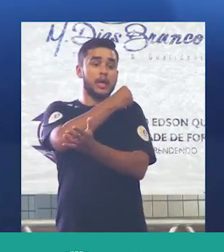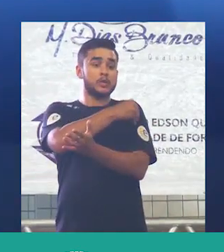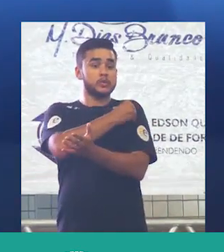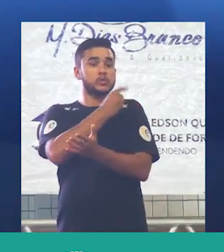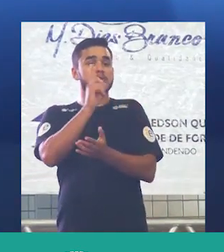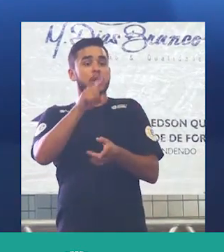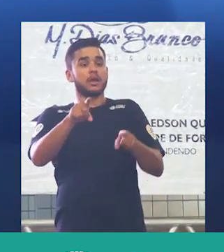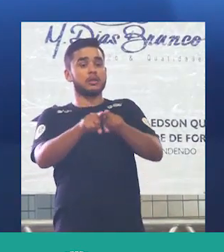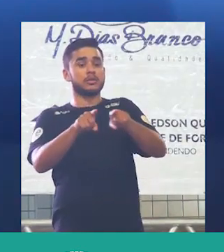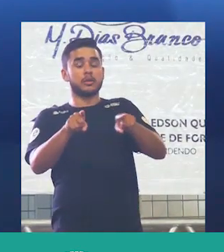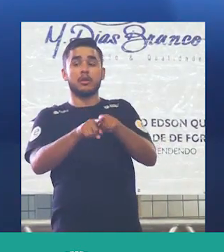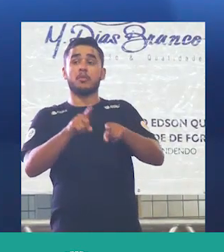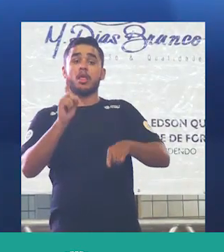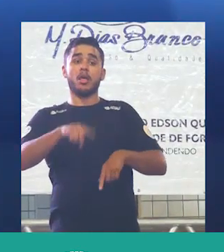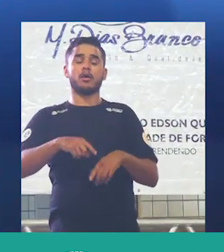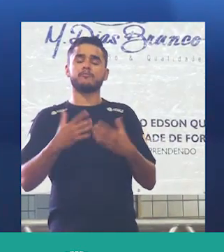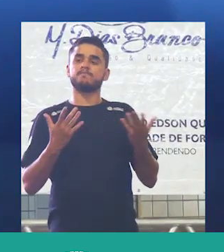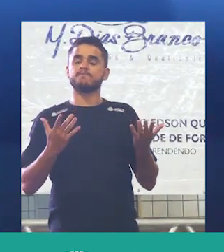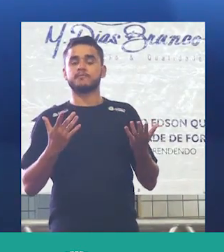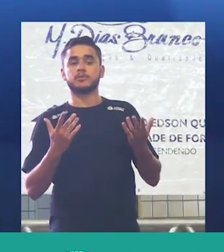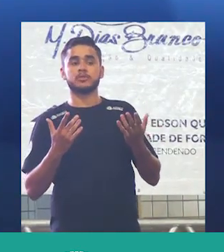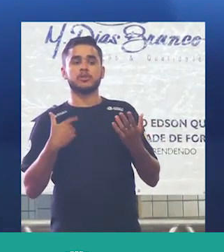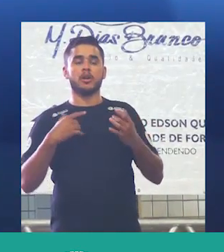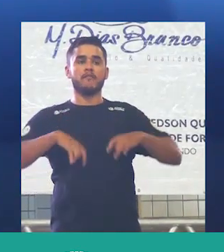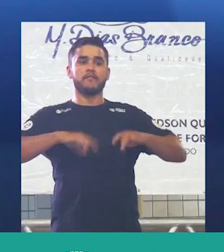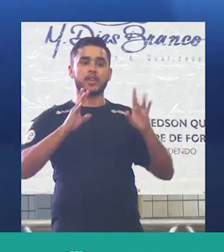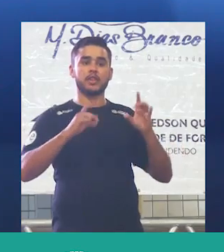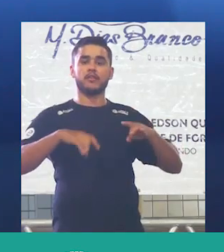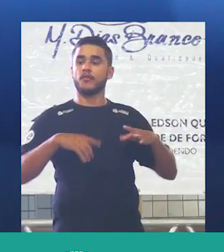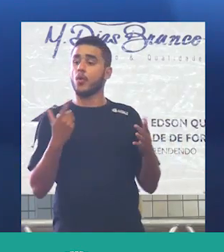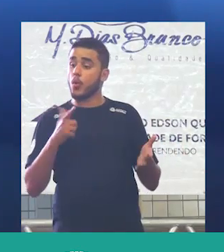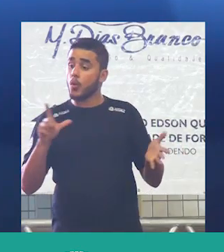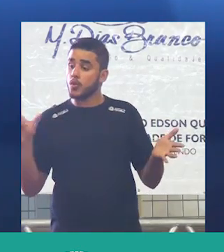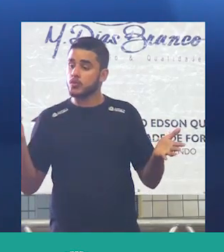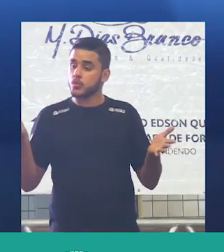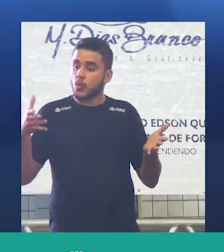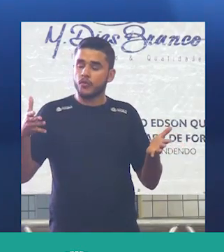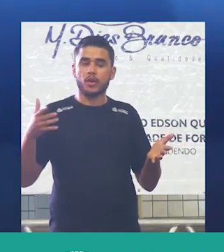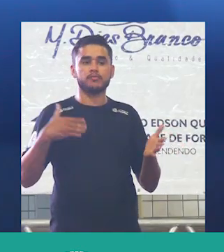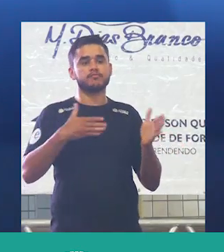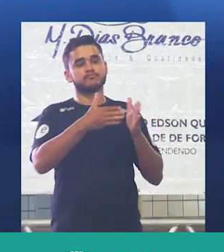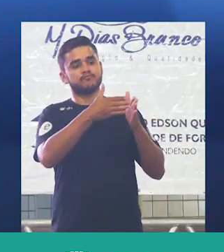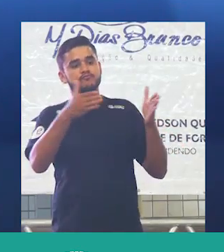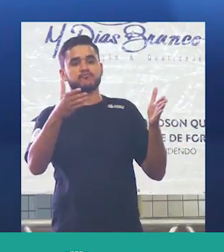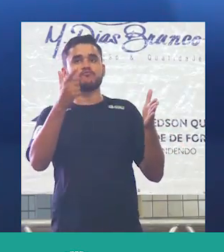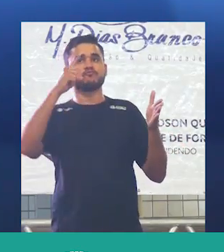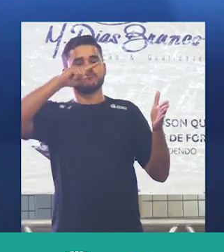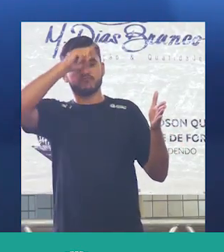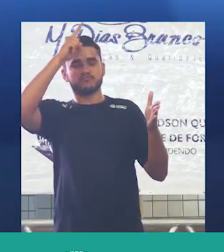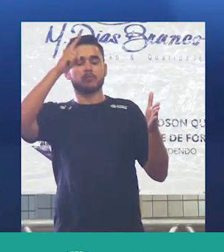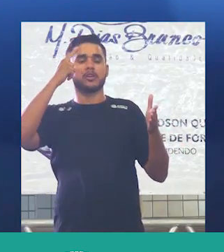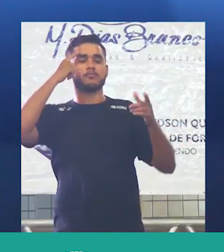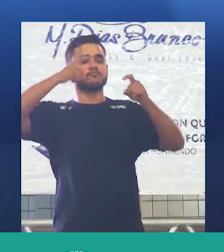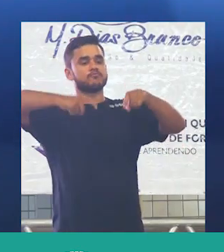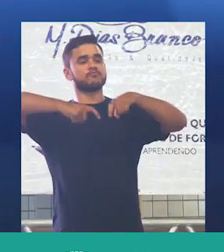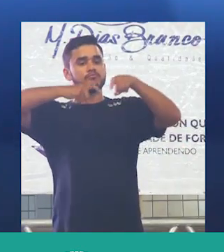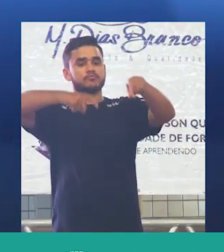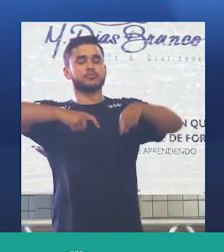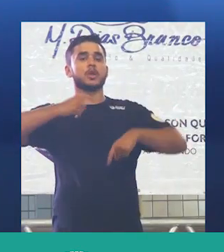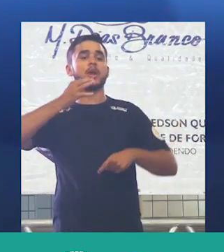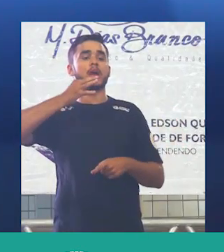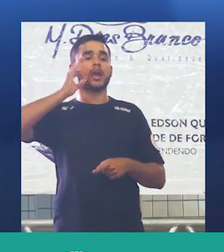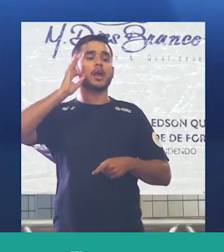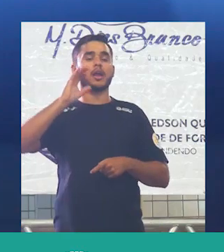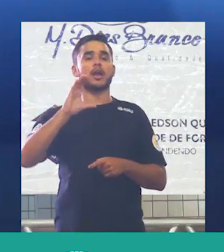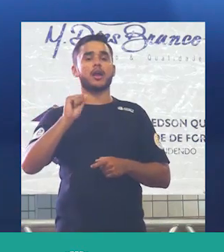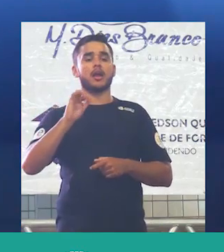de surgir um novo produto. No primeiro reinado surge então o café, inicialmente produzido na região